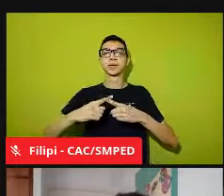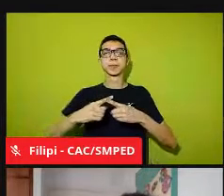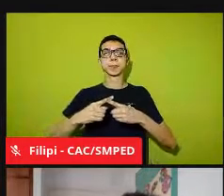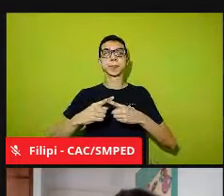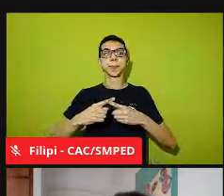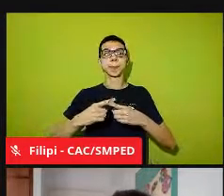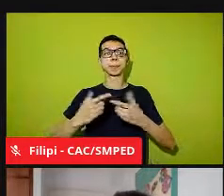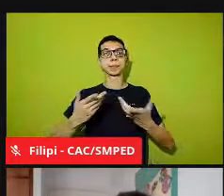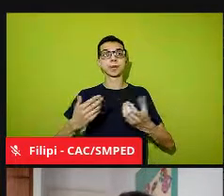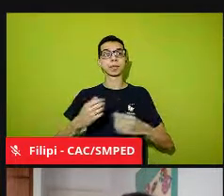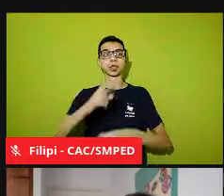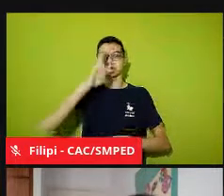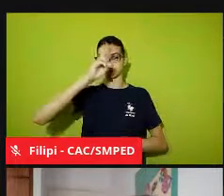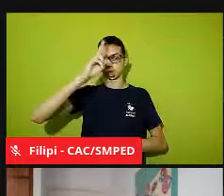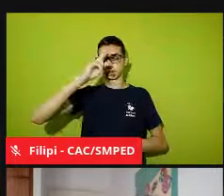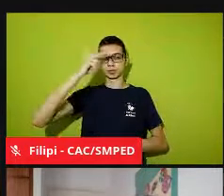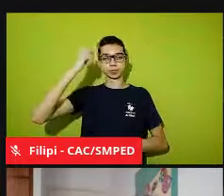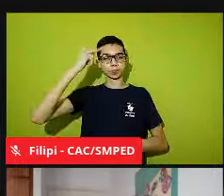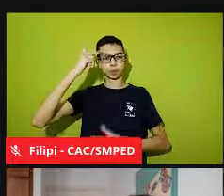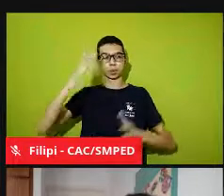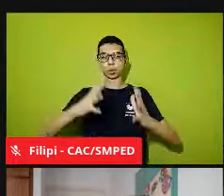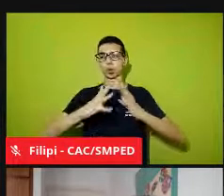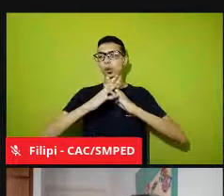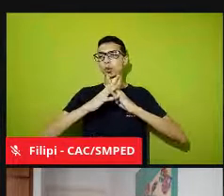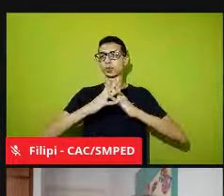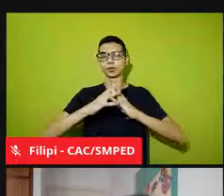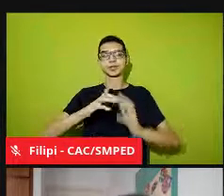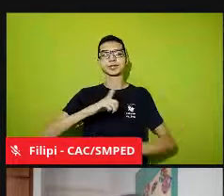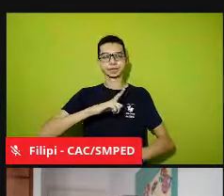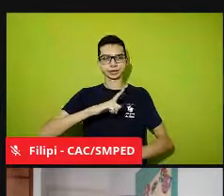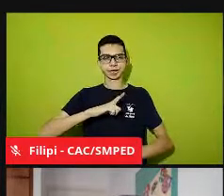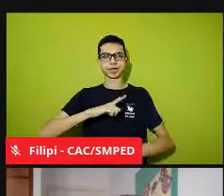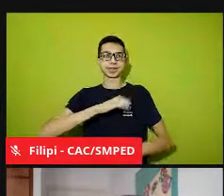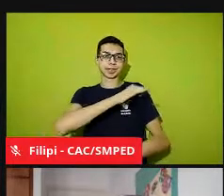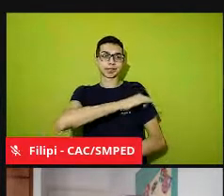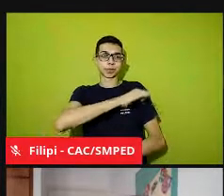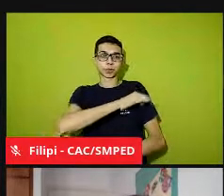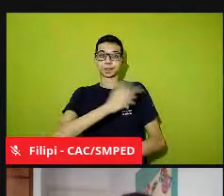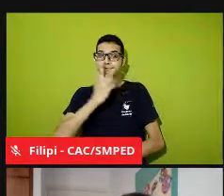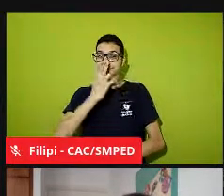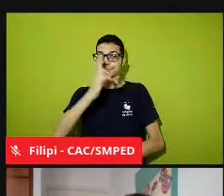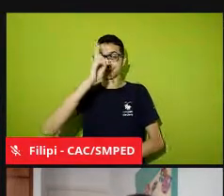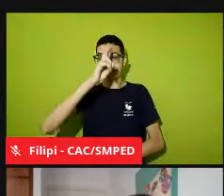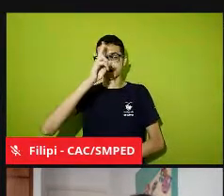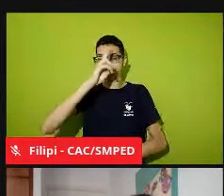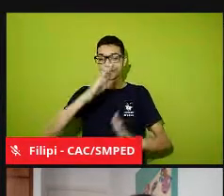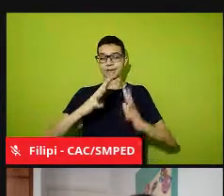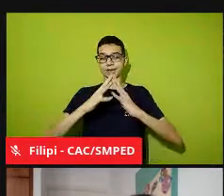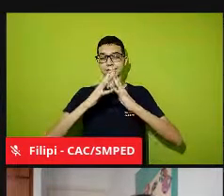se confunde, já que a gente está no Museu da Cidade, né, a história da cidade de São Paulo se confunde com o Rio, né,